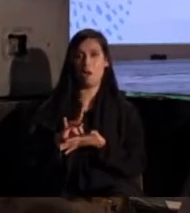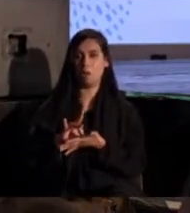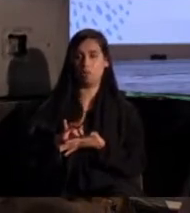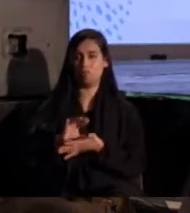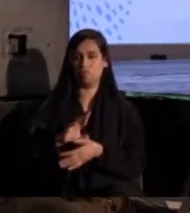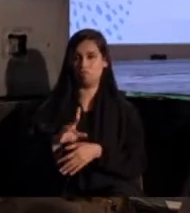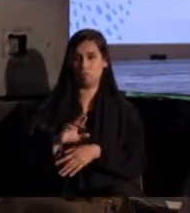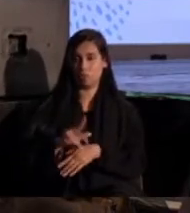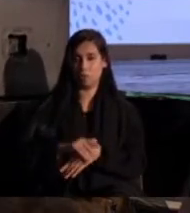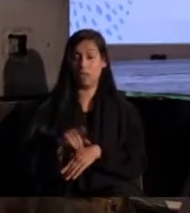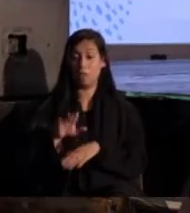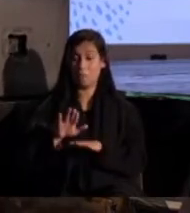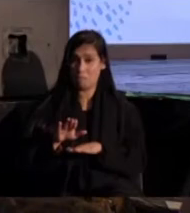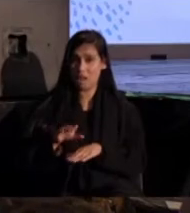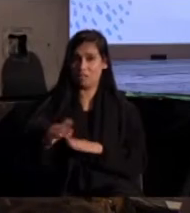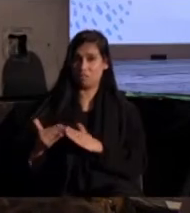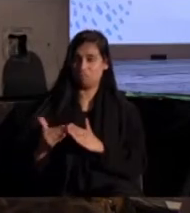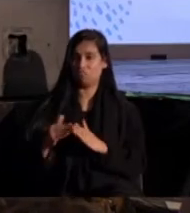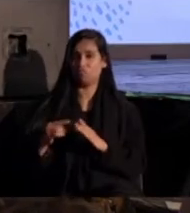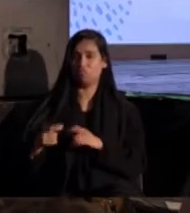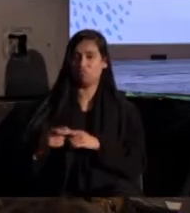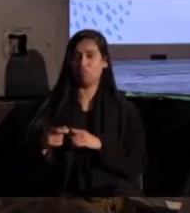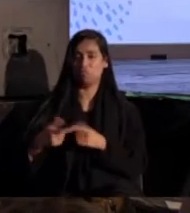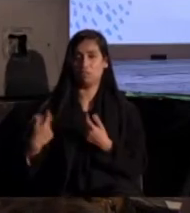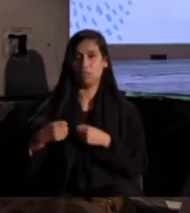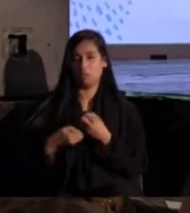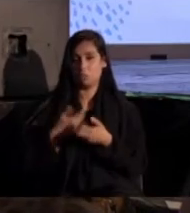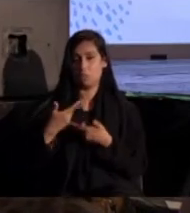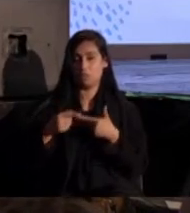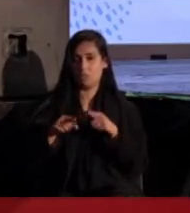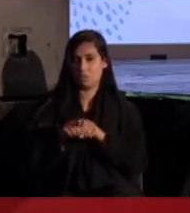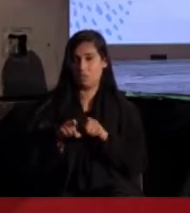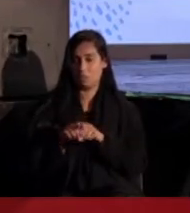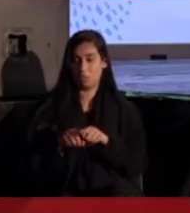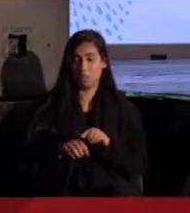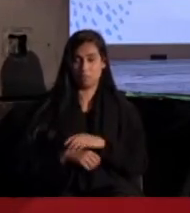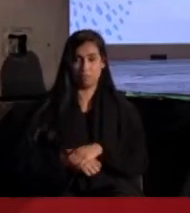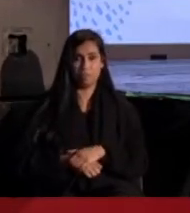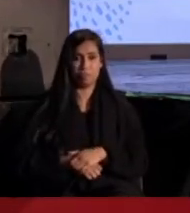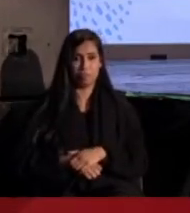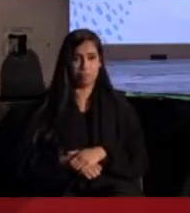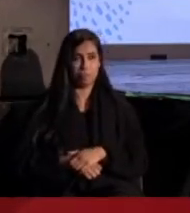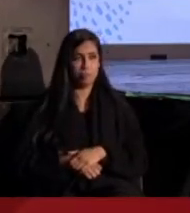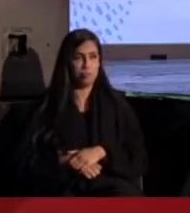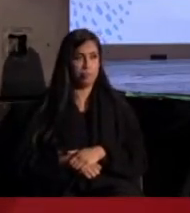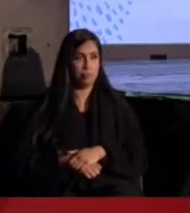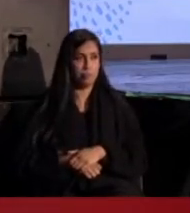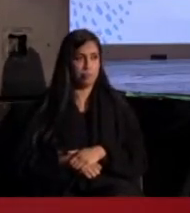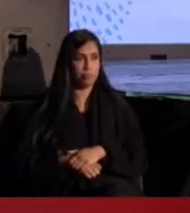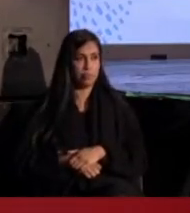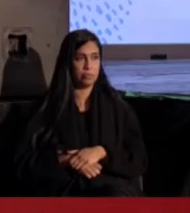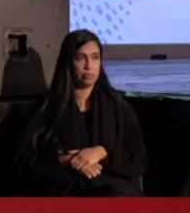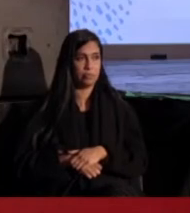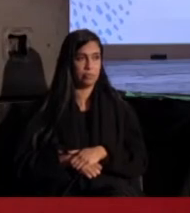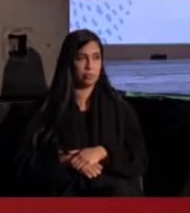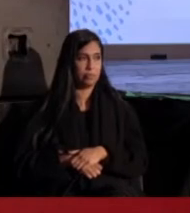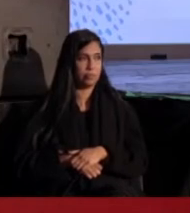portanto, é algo que, então, mascara condições sociais, mascara a condição de classe. Eu acho que há uma